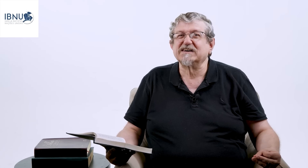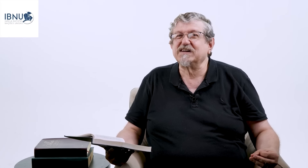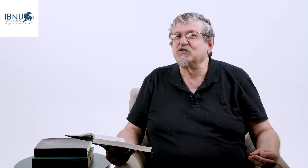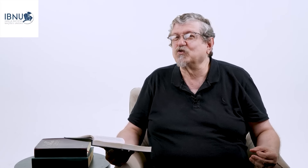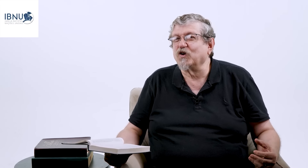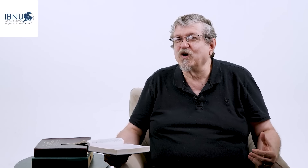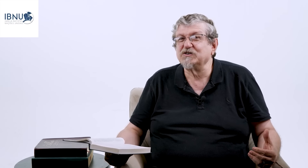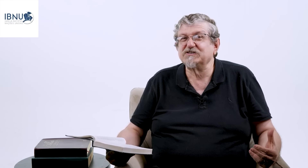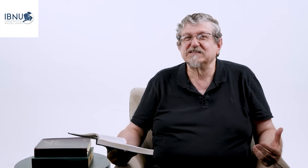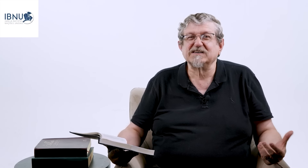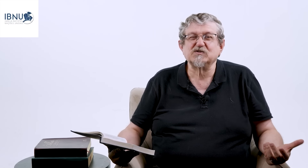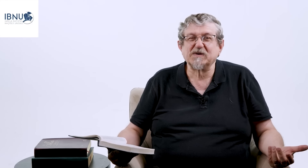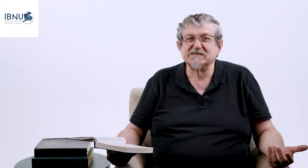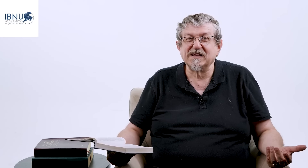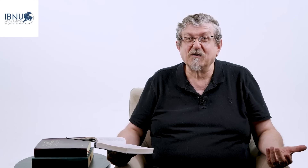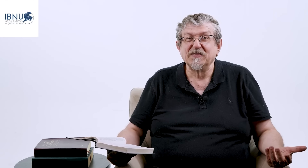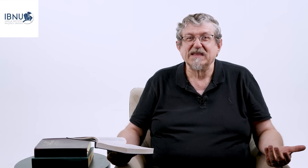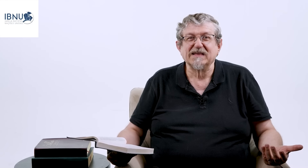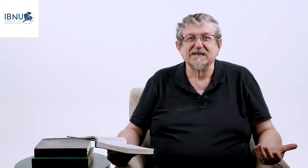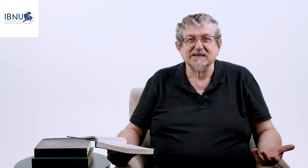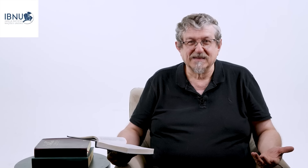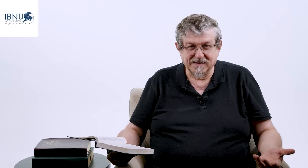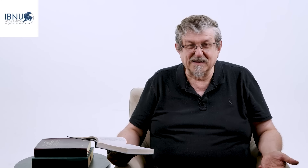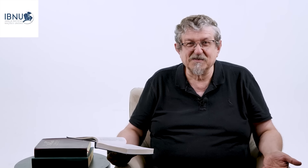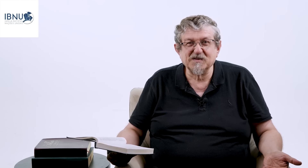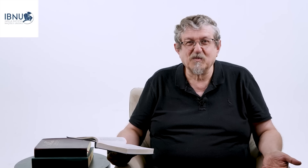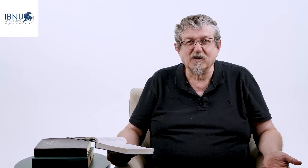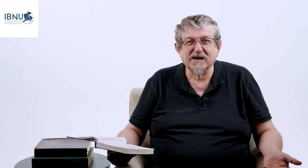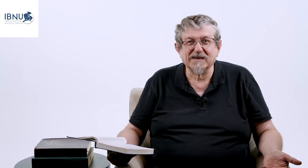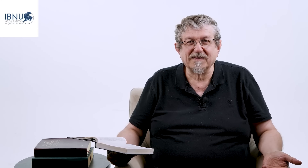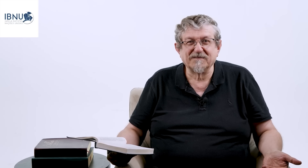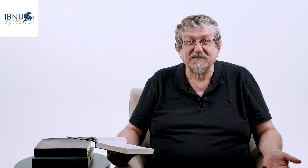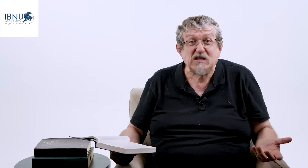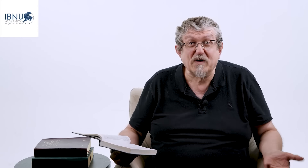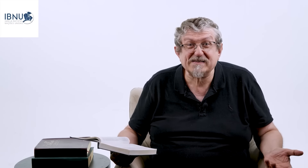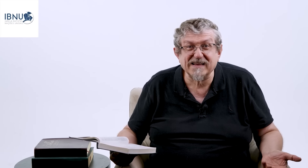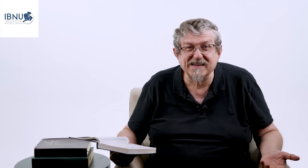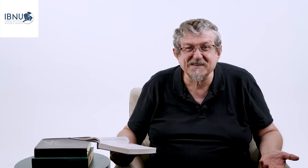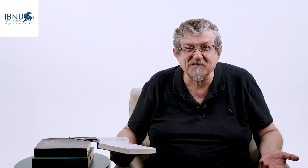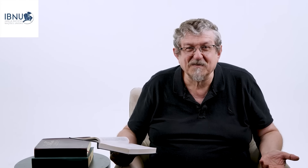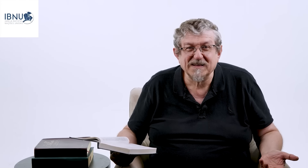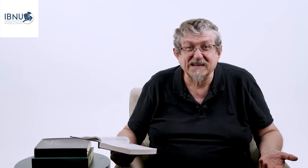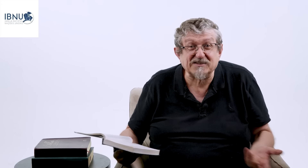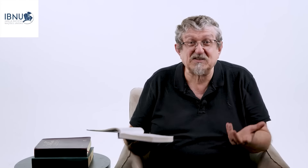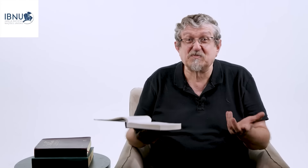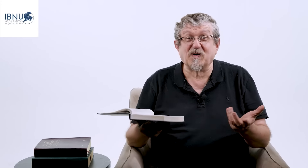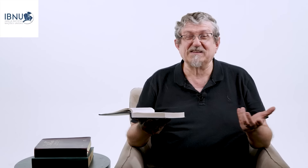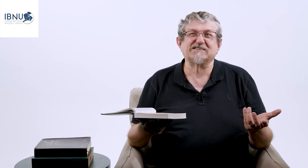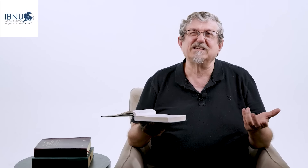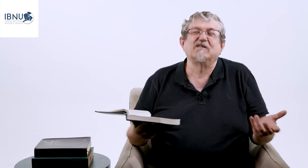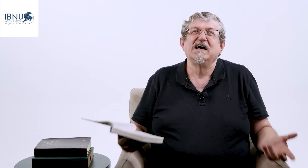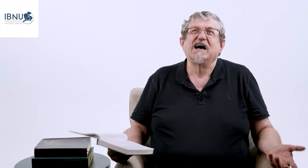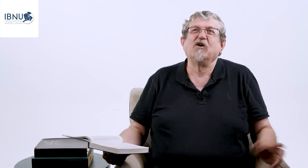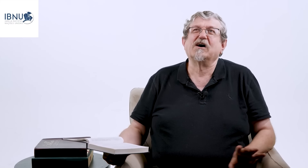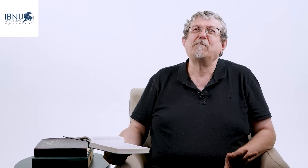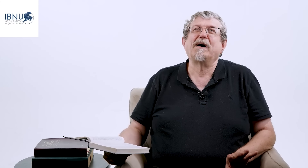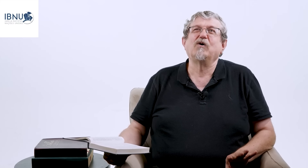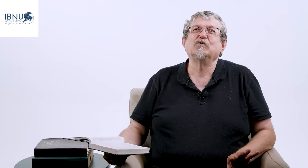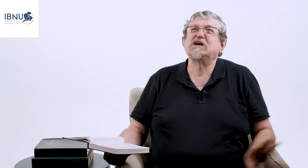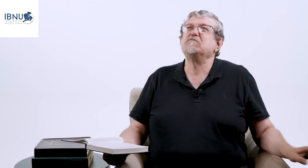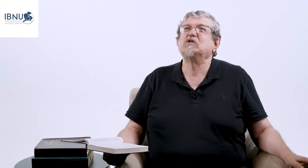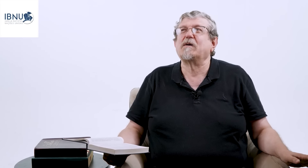teológica, cristológica, especial, ela desemboca aqui. E não é sem razão. A gente pode achar, não.